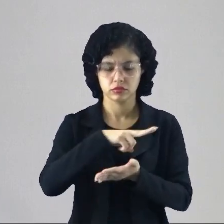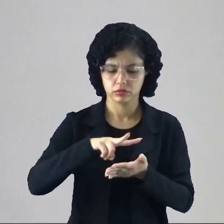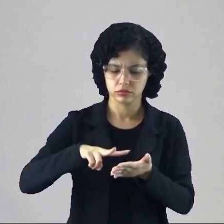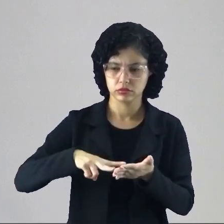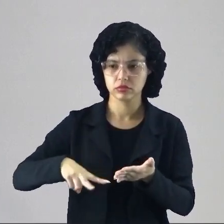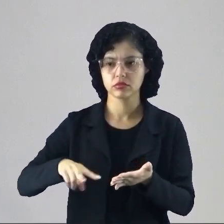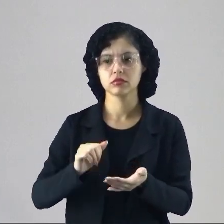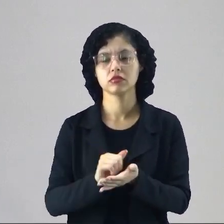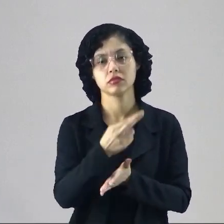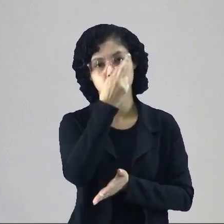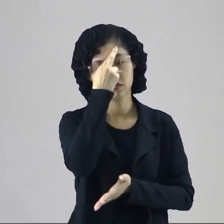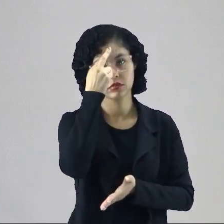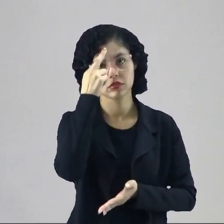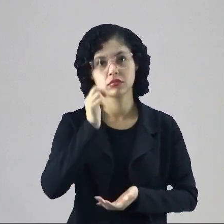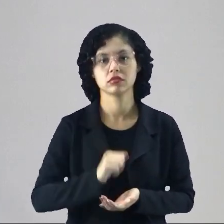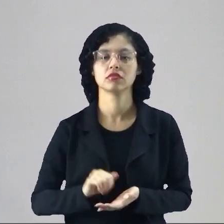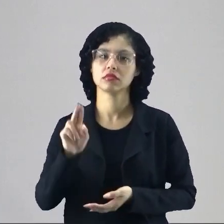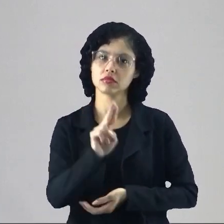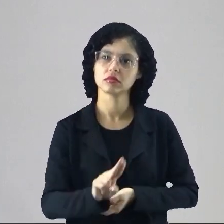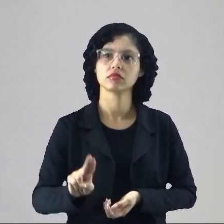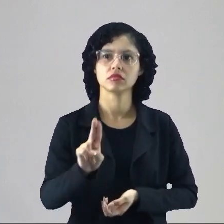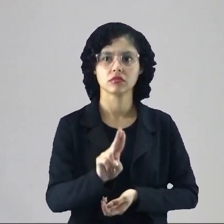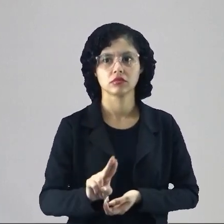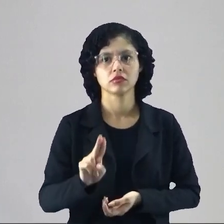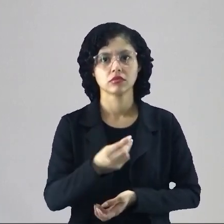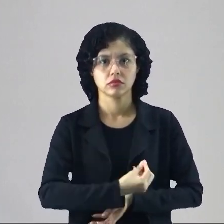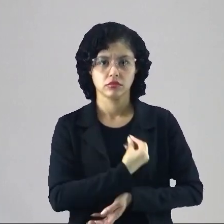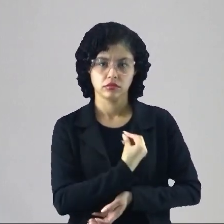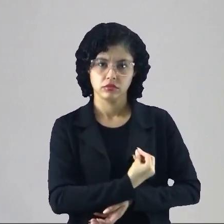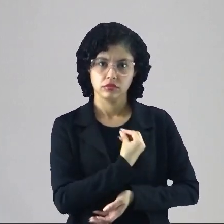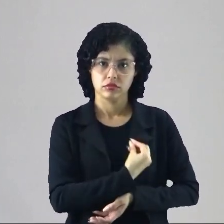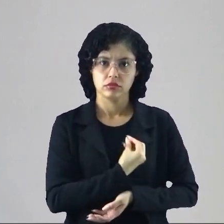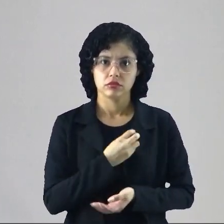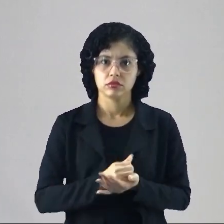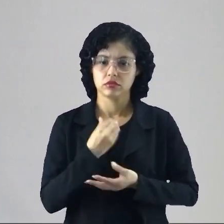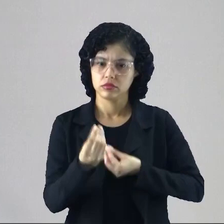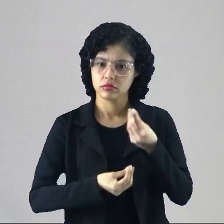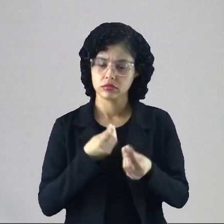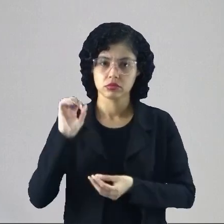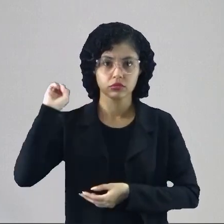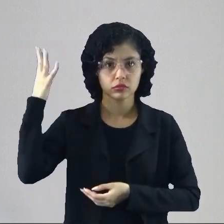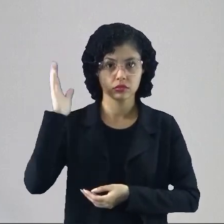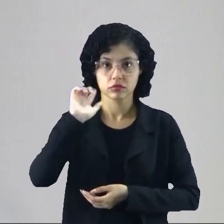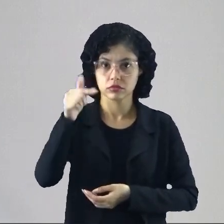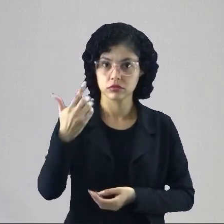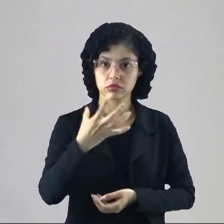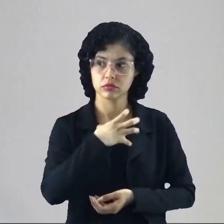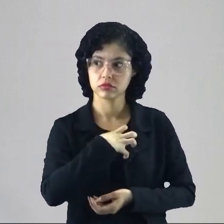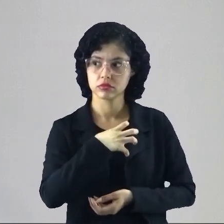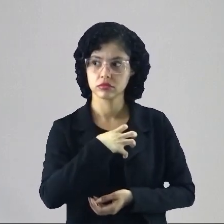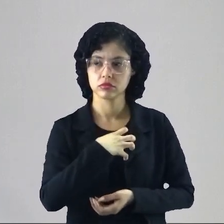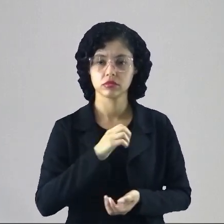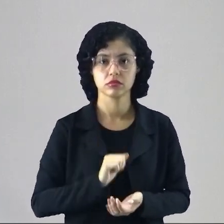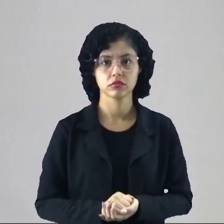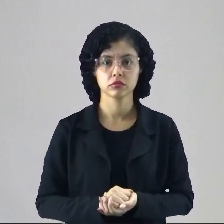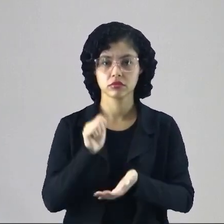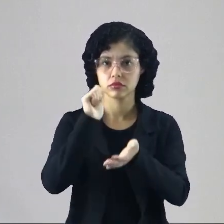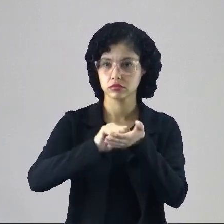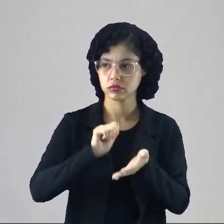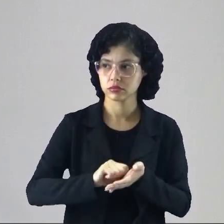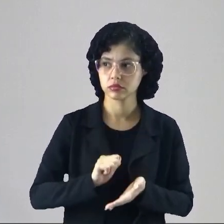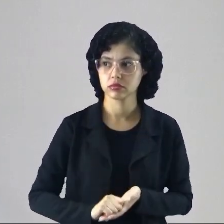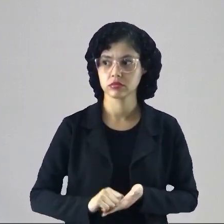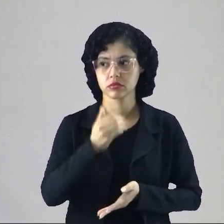o leitor a história utiliza esses verbos no presente como se tivesse acontecendo naquele momento e você fica preso naquela descrição